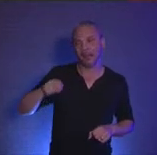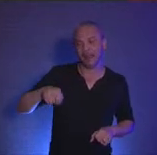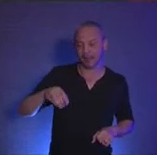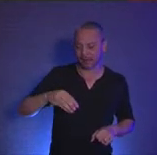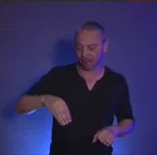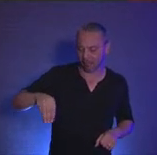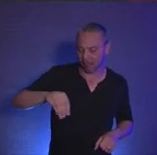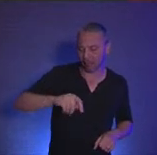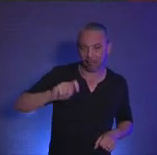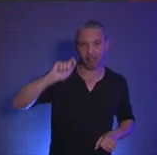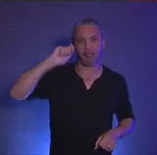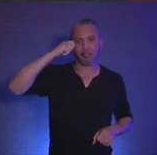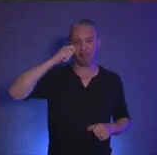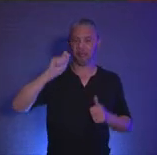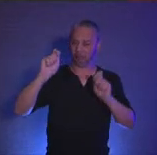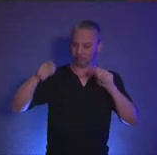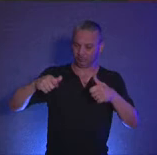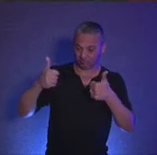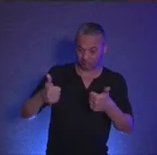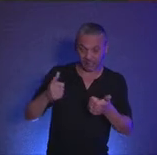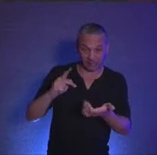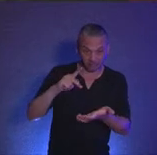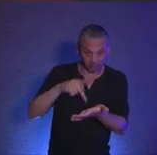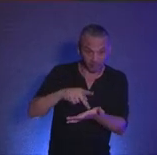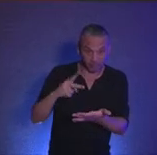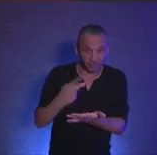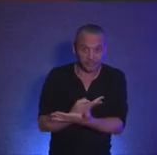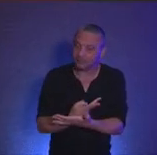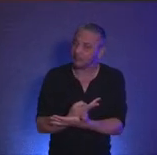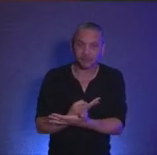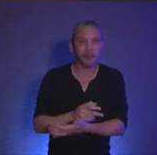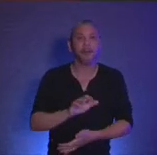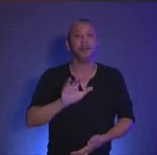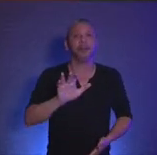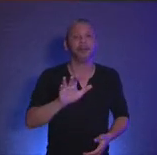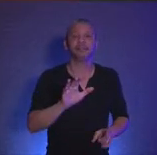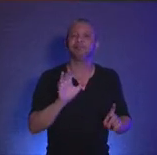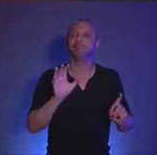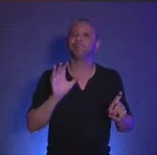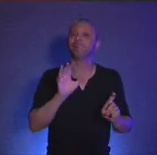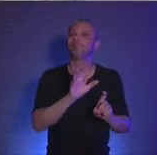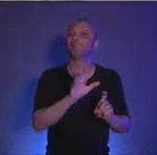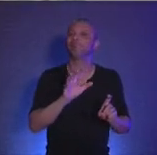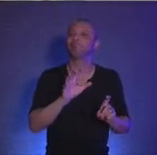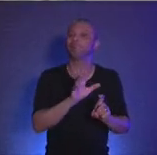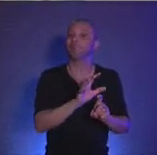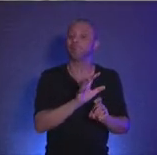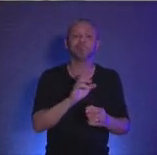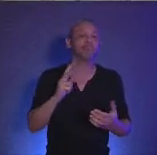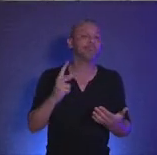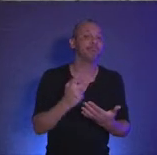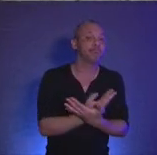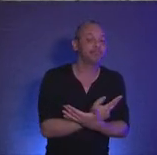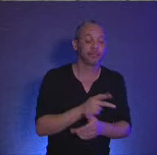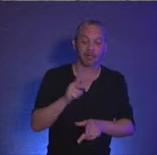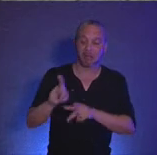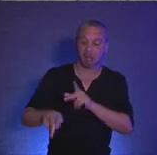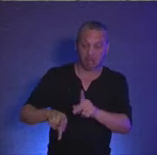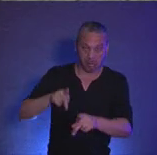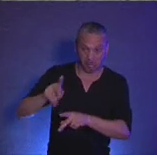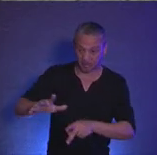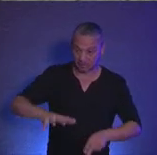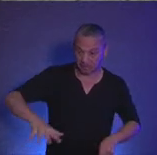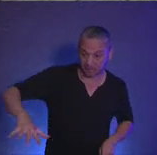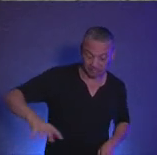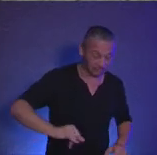mineração esteja efetivamente ocorrendo. Mas ela pressiona, muitas vezes de forma violenta, as populações